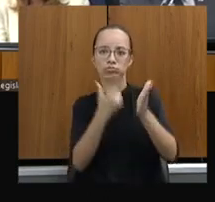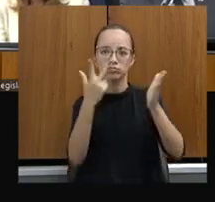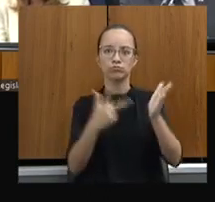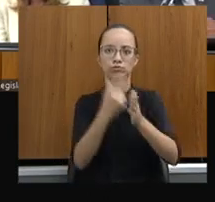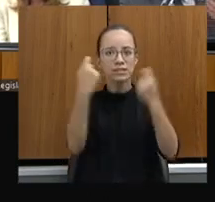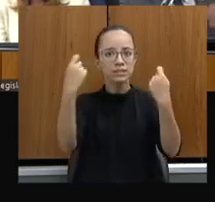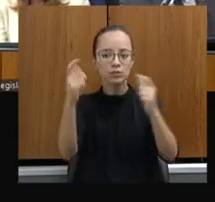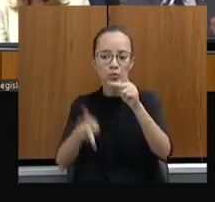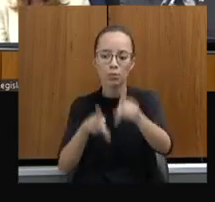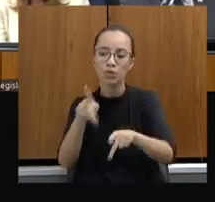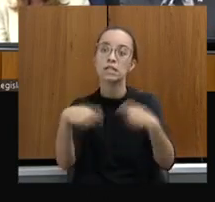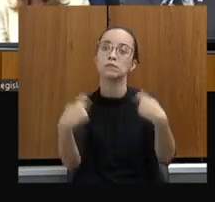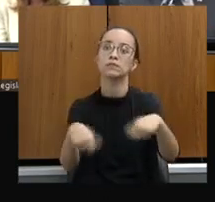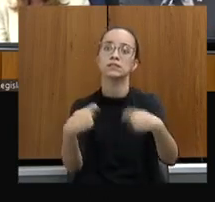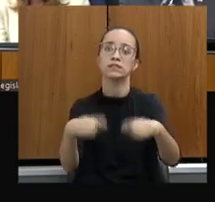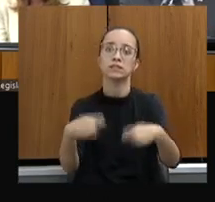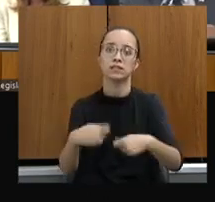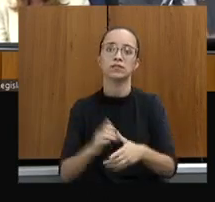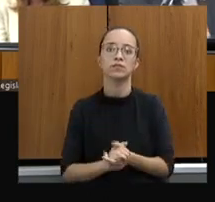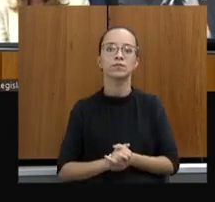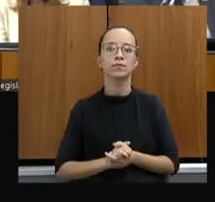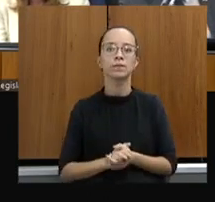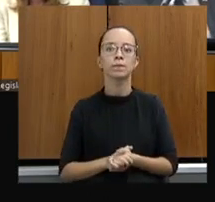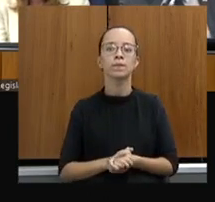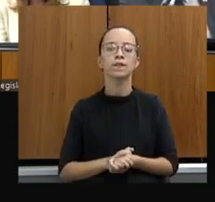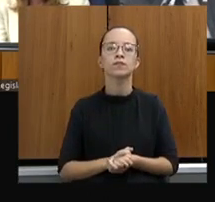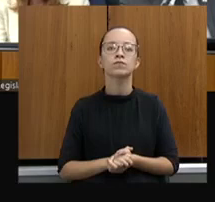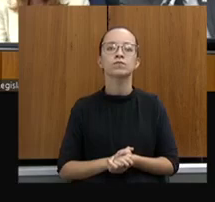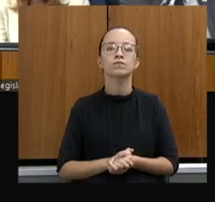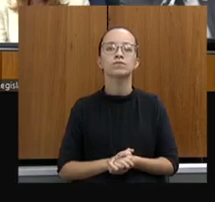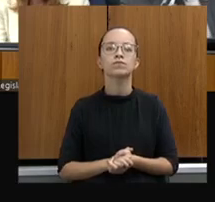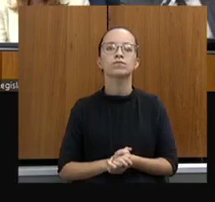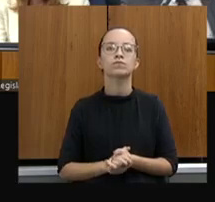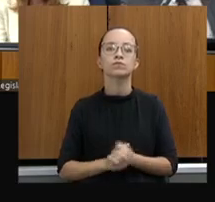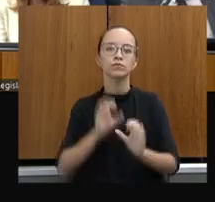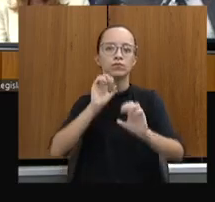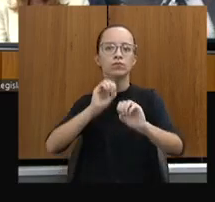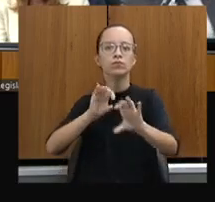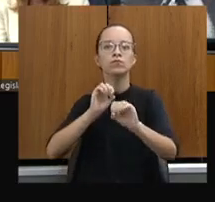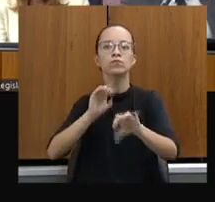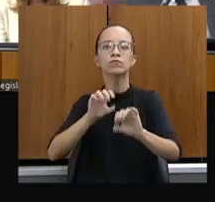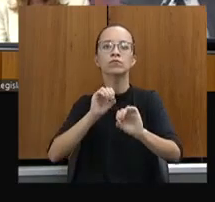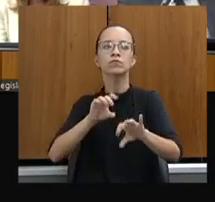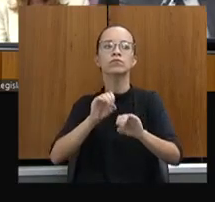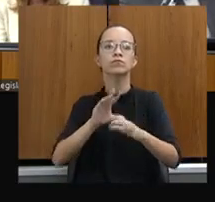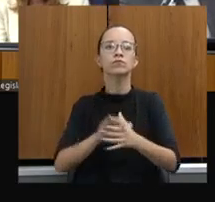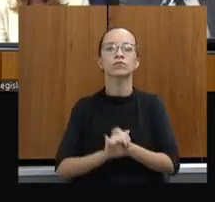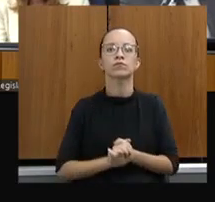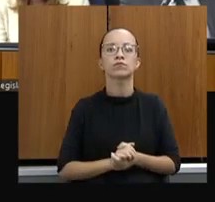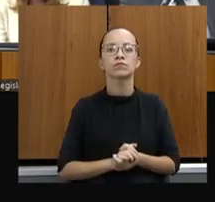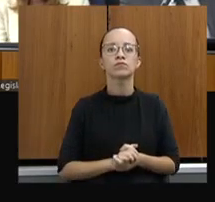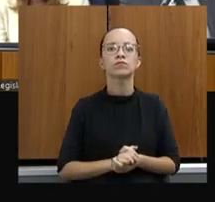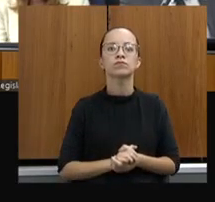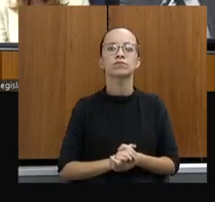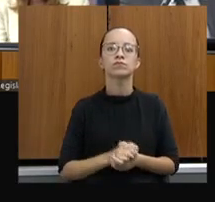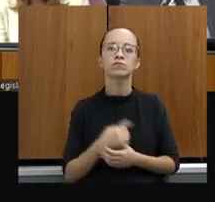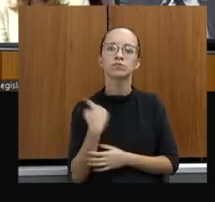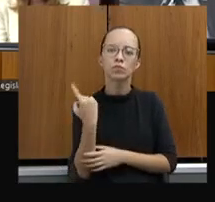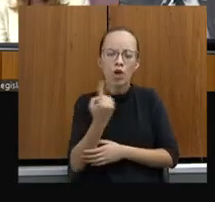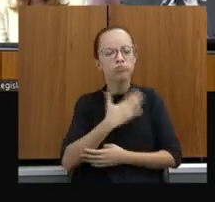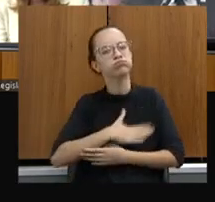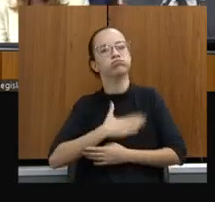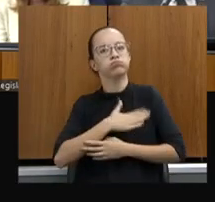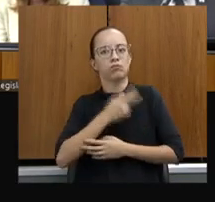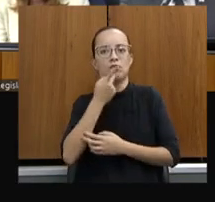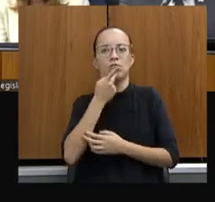né que precisam de utilizar esse serviço na educação a gente não gostaria